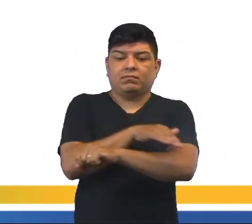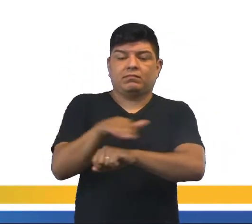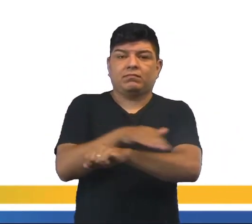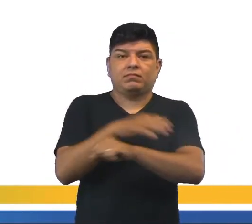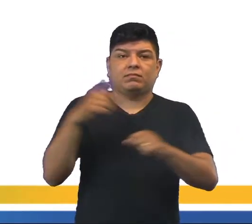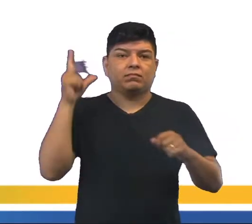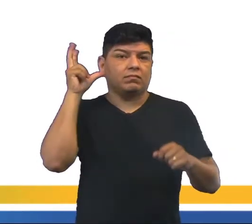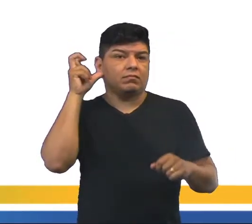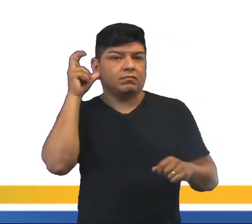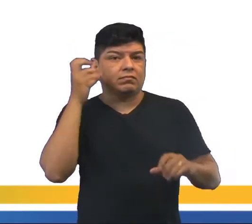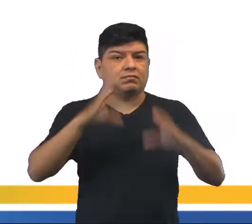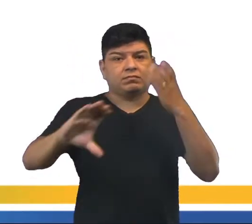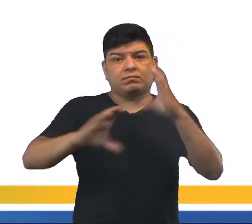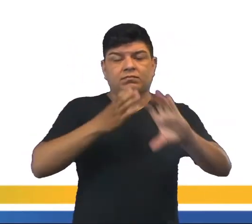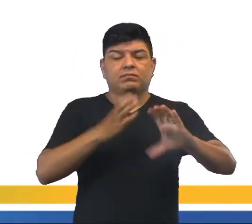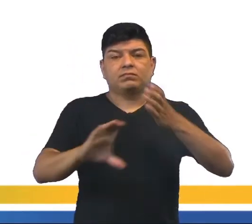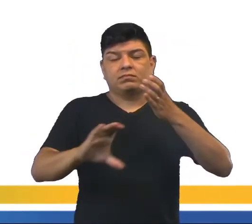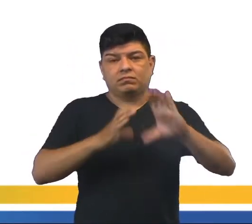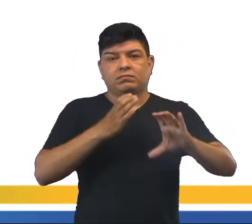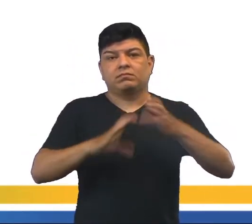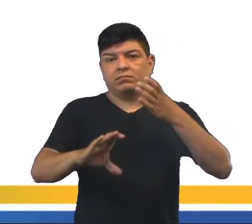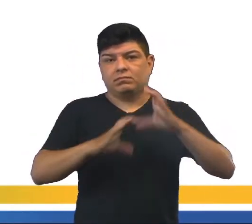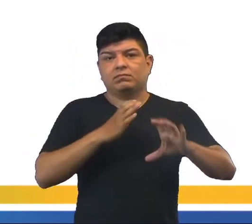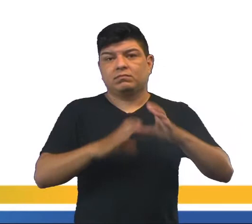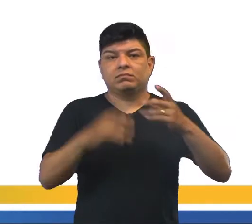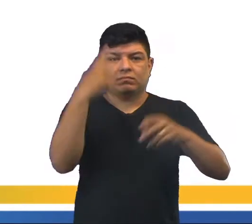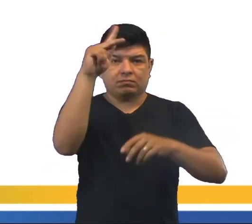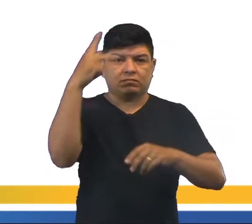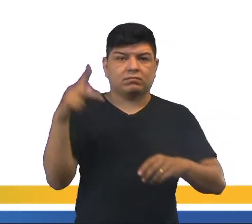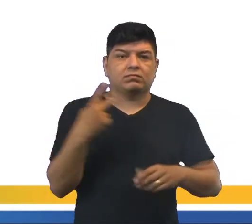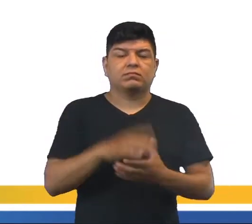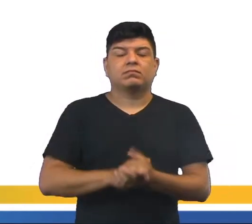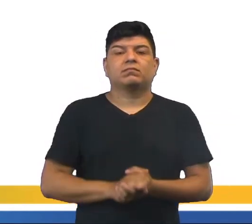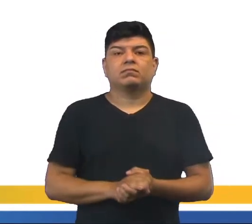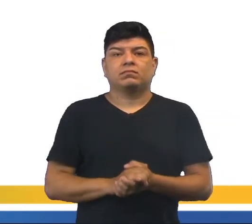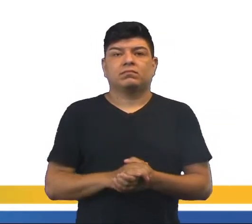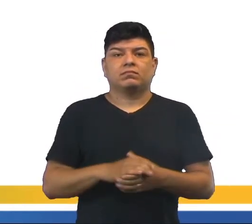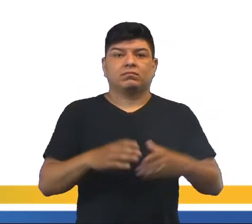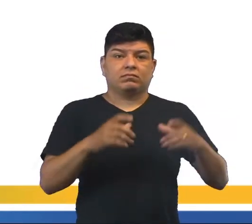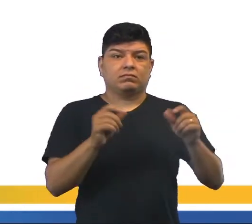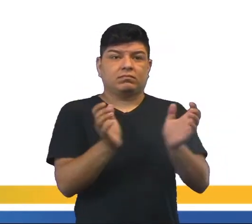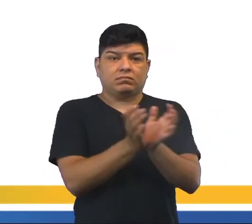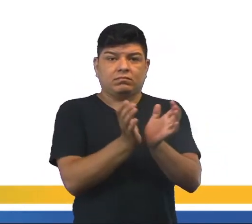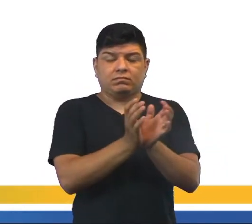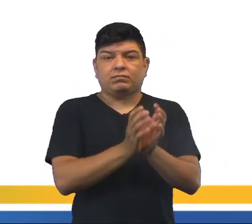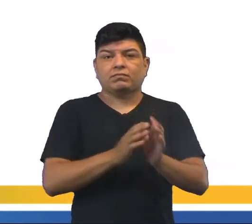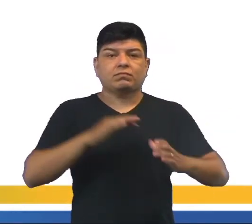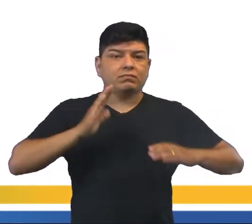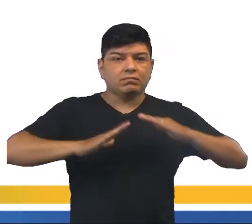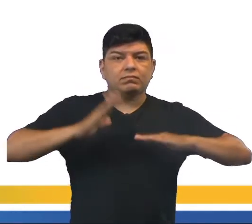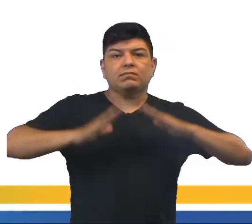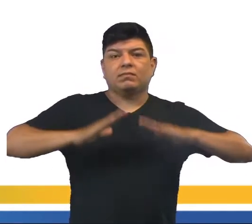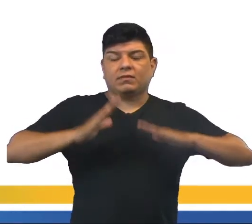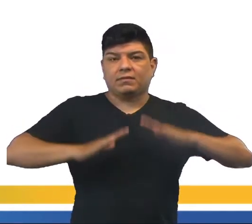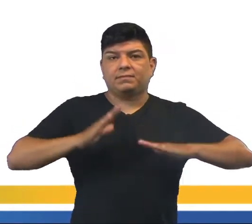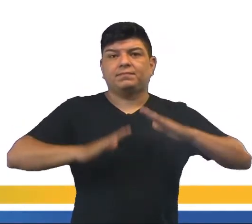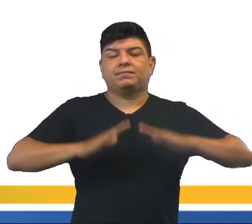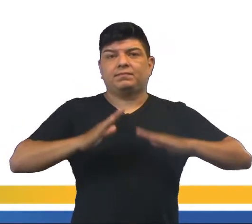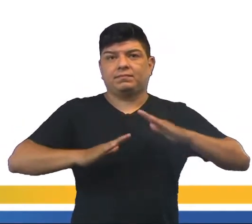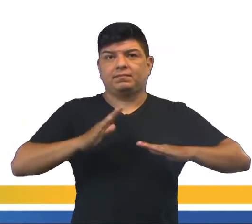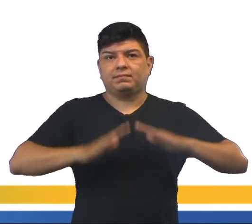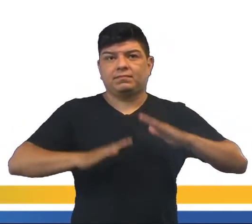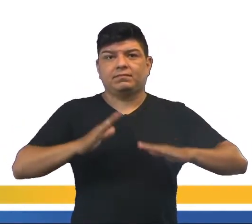de cânticos cânticos do candomblé. A banda é composta por tambores, chequerês,